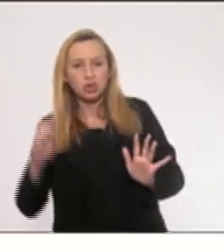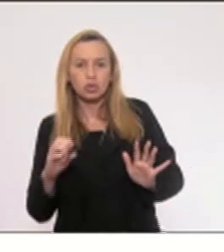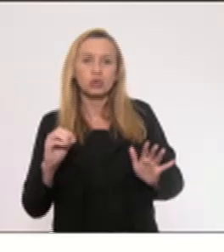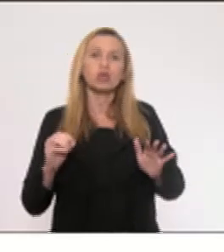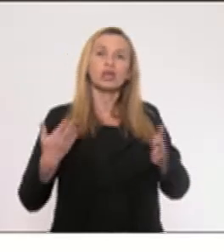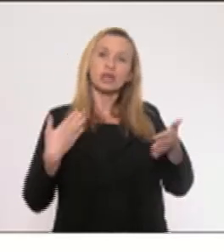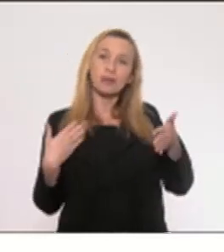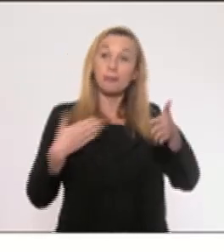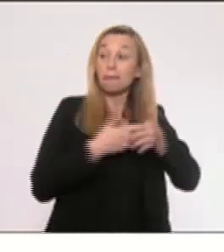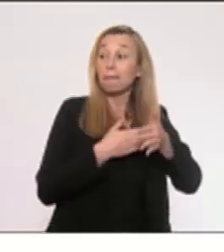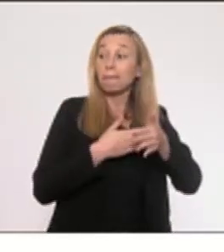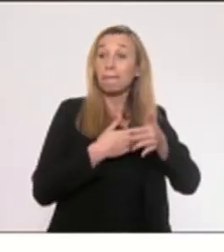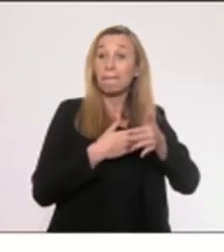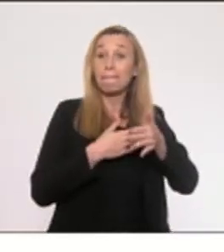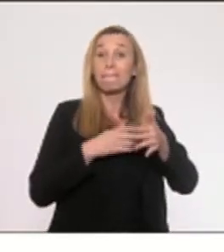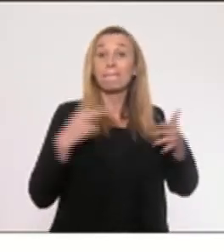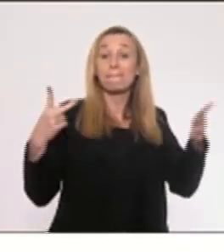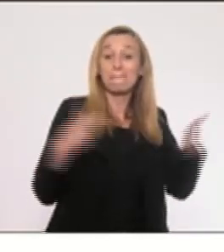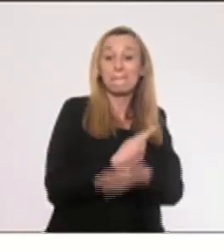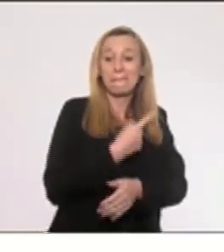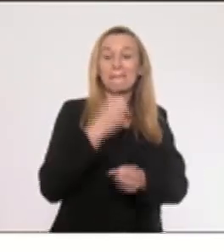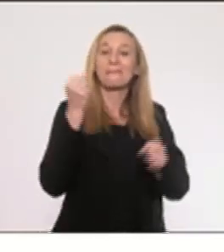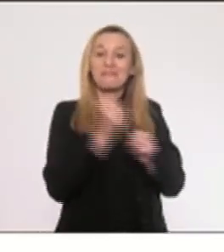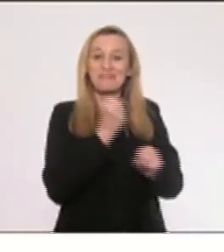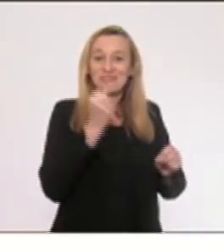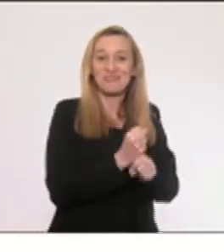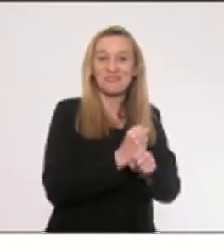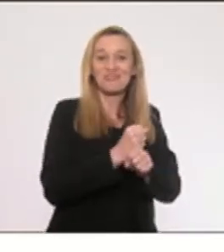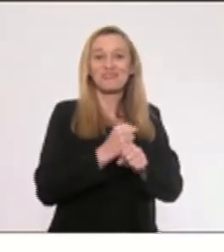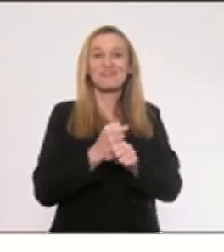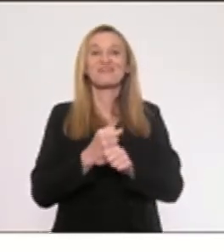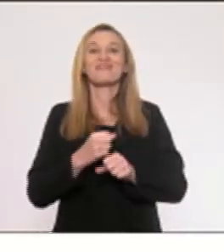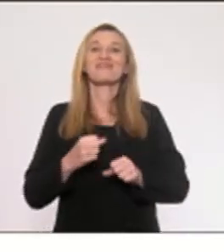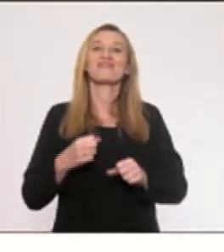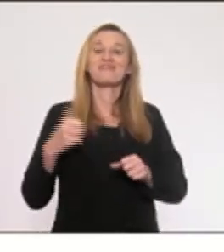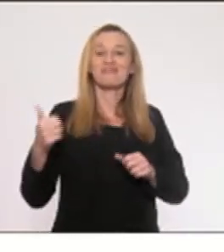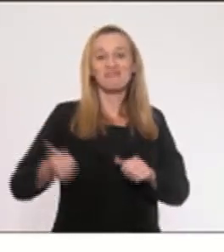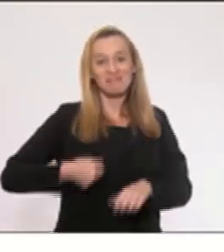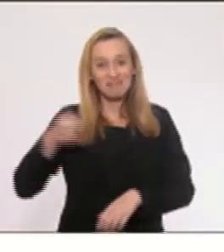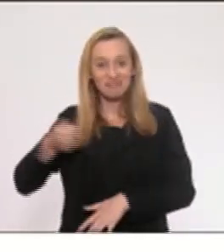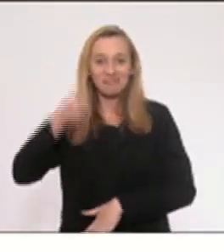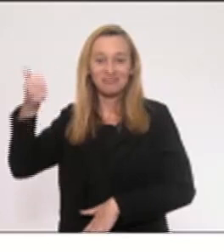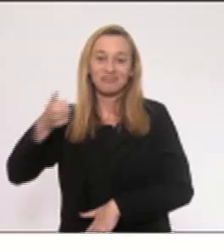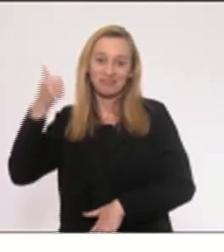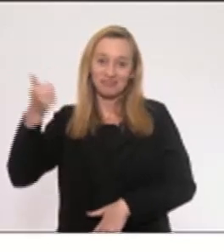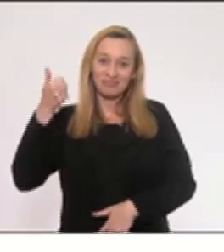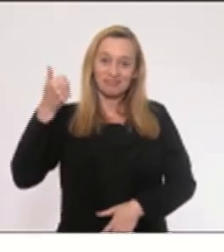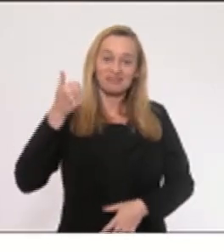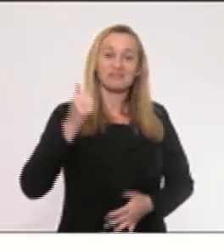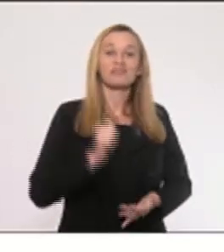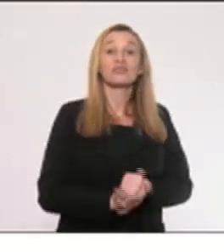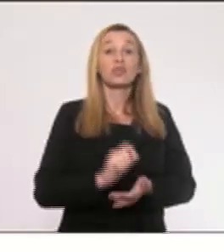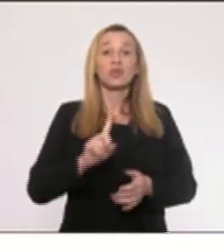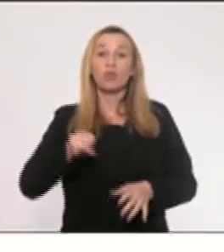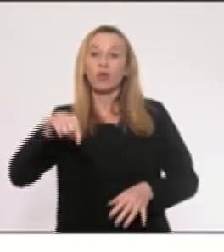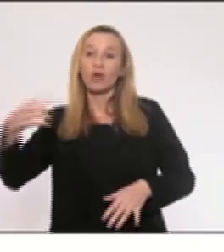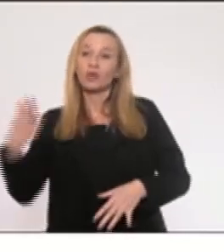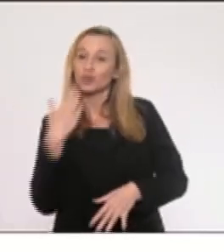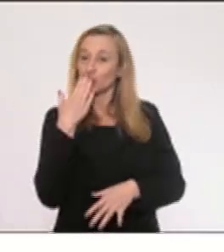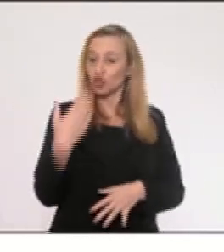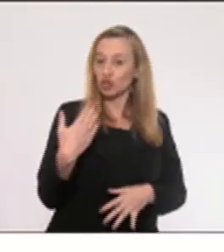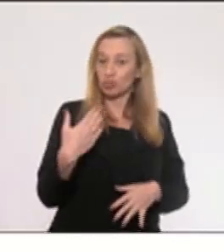impede que sejam realizadas obras, melhorias, reformas e qualquer outro tipo de intervenção naquele